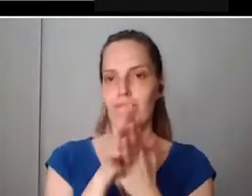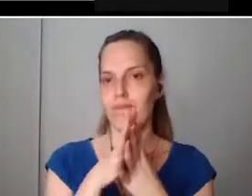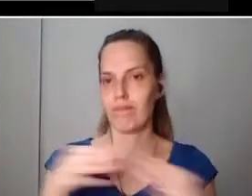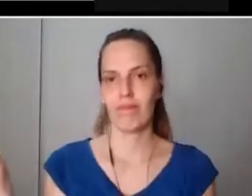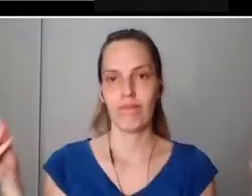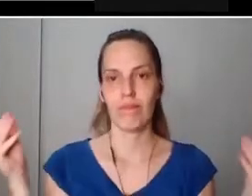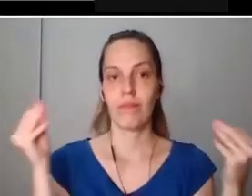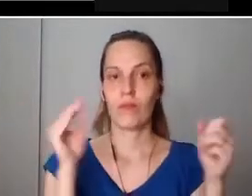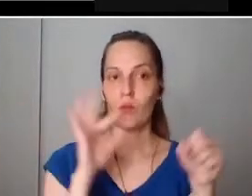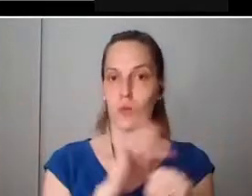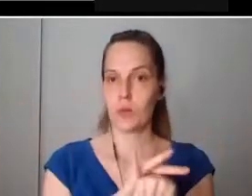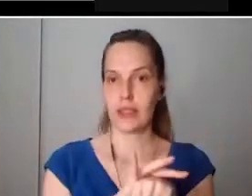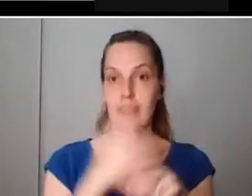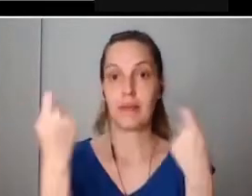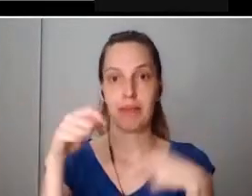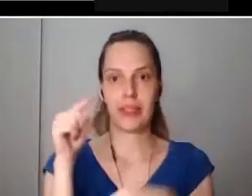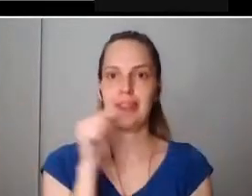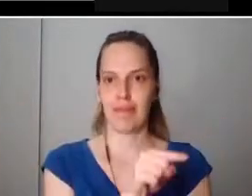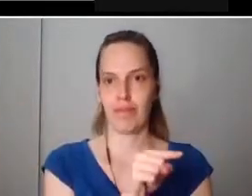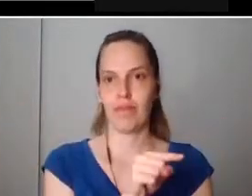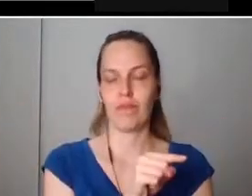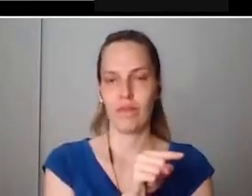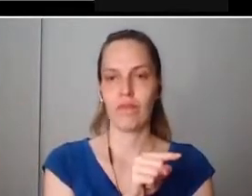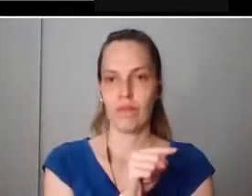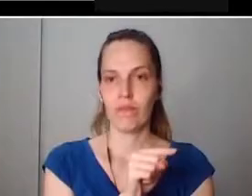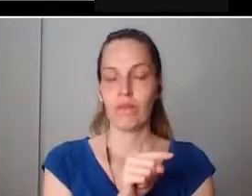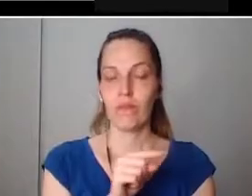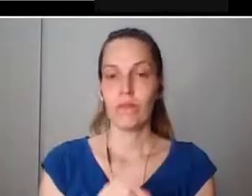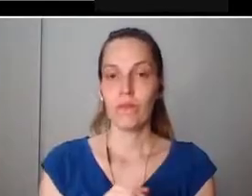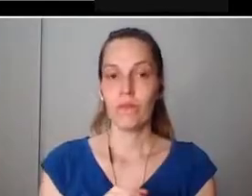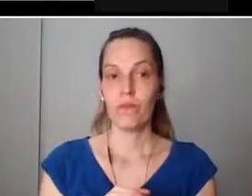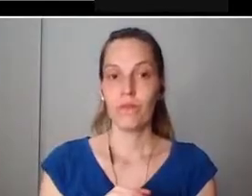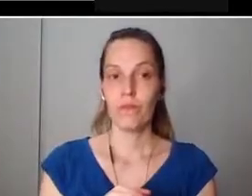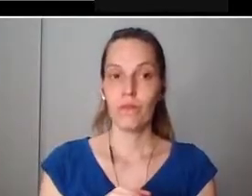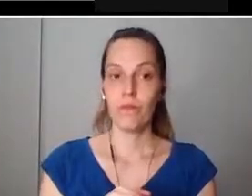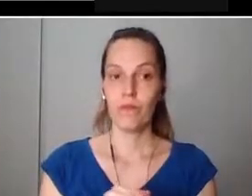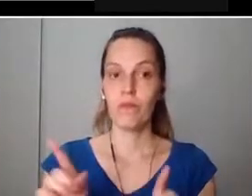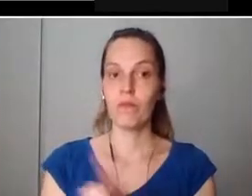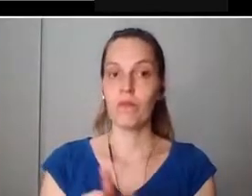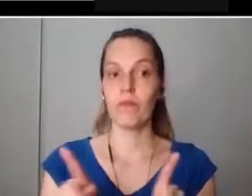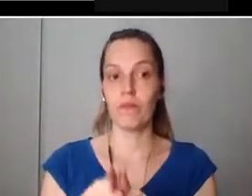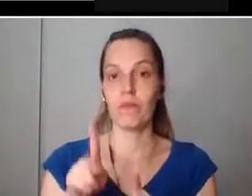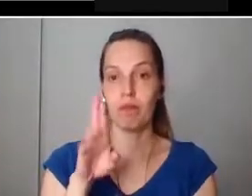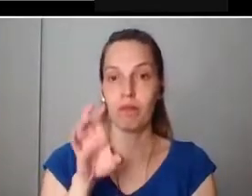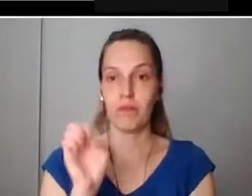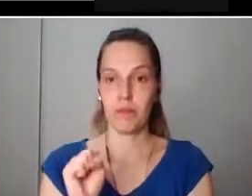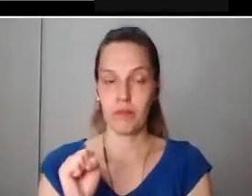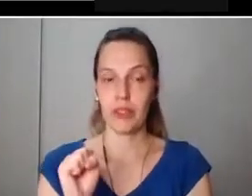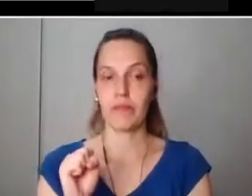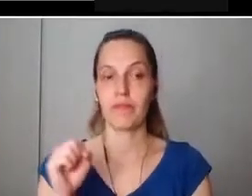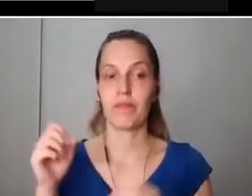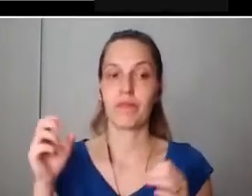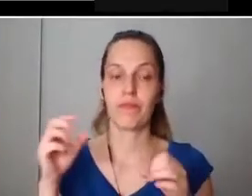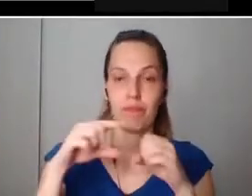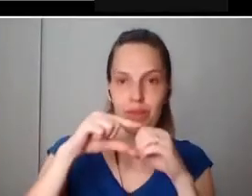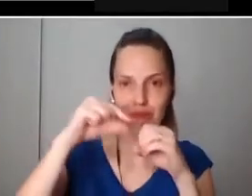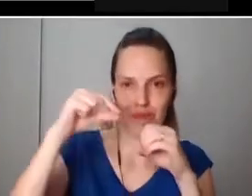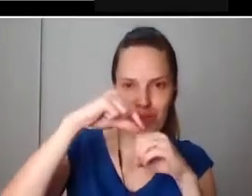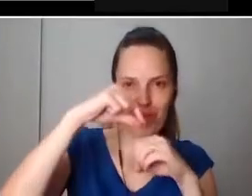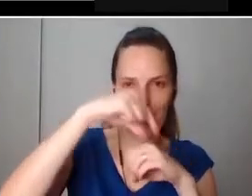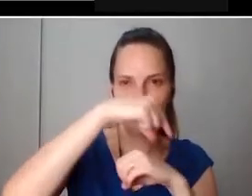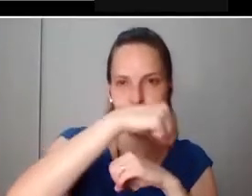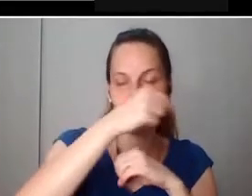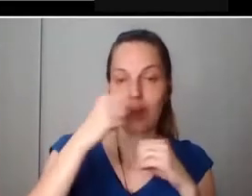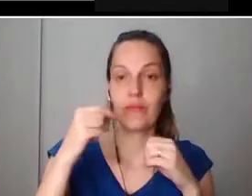aqui. A forma pré-fusão e pós-fusão da S pode ser engenheirada na vacina. A proteção